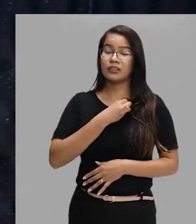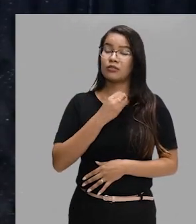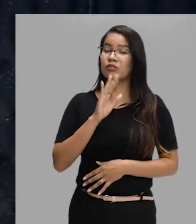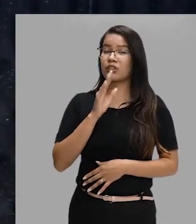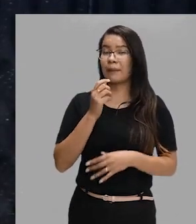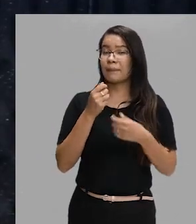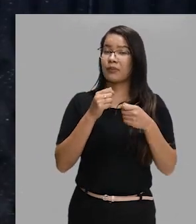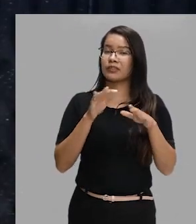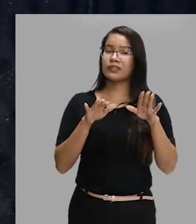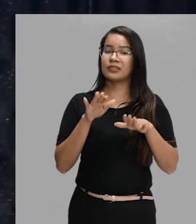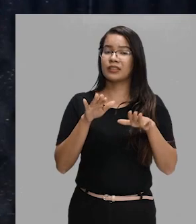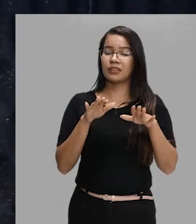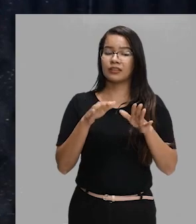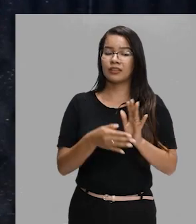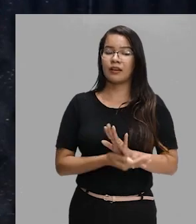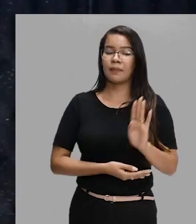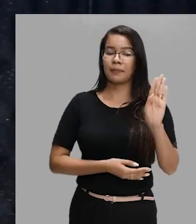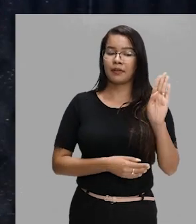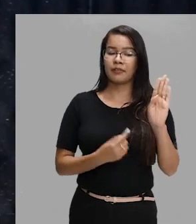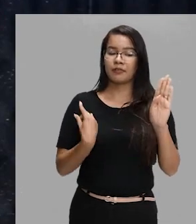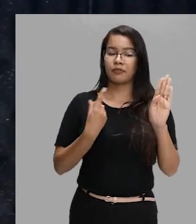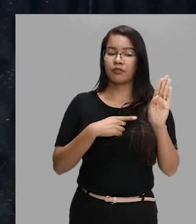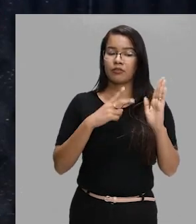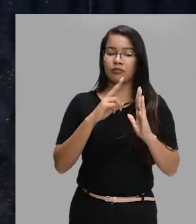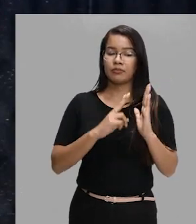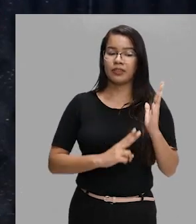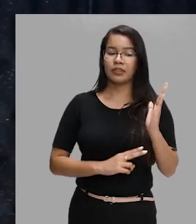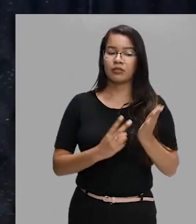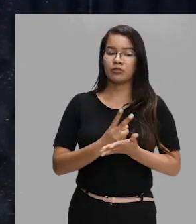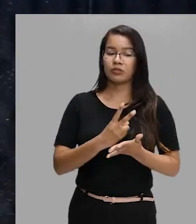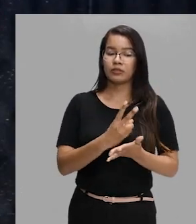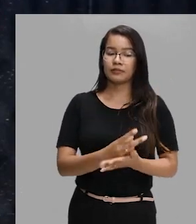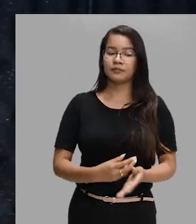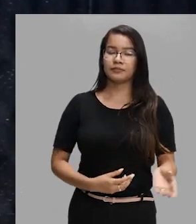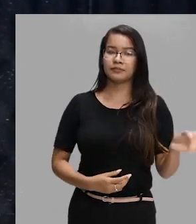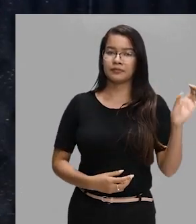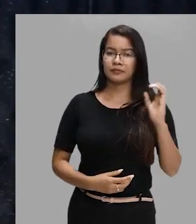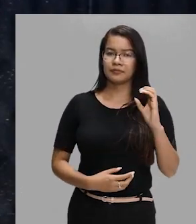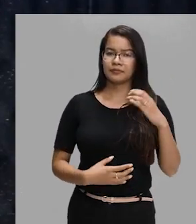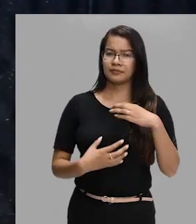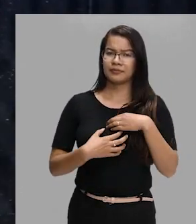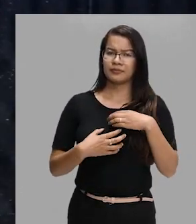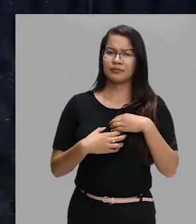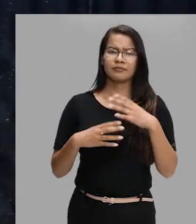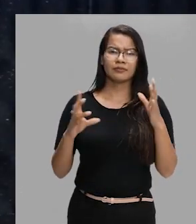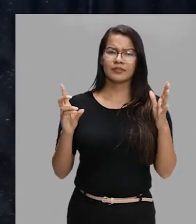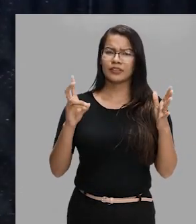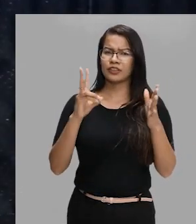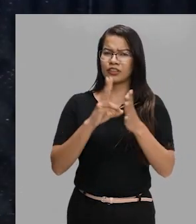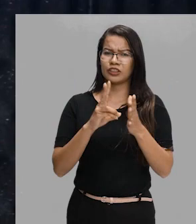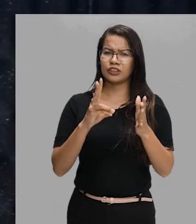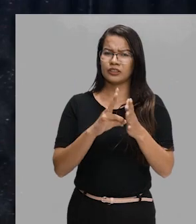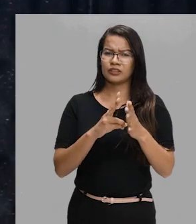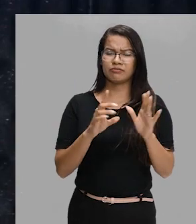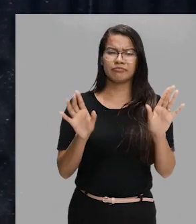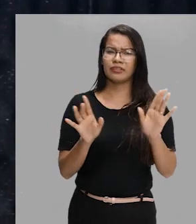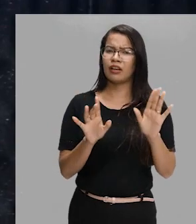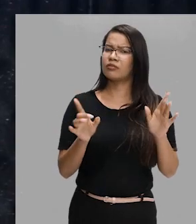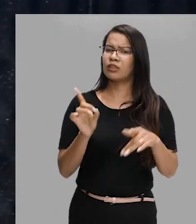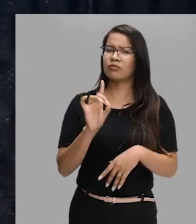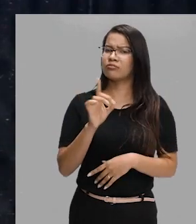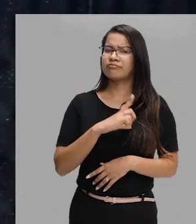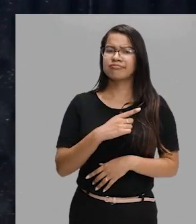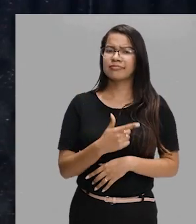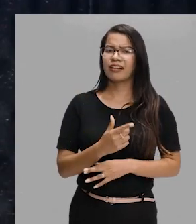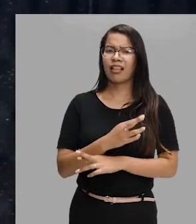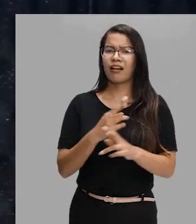para. Eu poderia marcar de cara, mas vamos ler as outras. Sentimento indianista do autor. Opa, não é um romance indianista. A gente já falou de